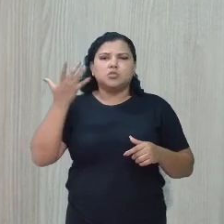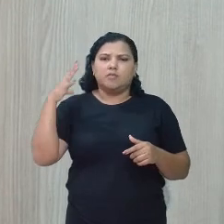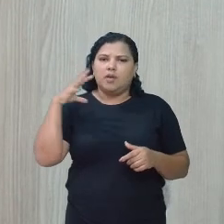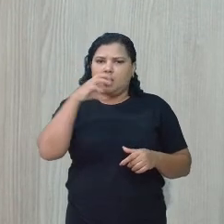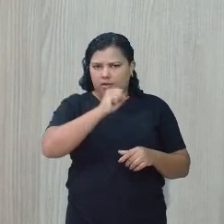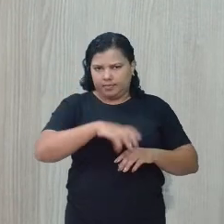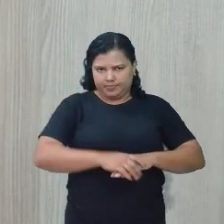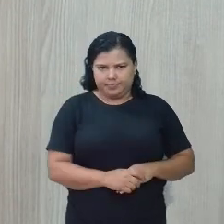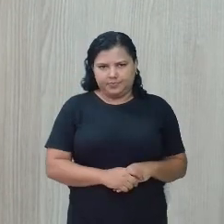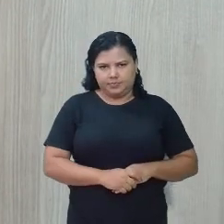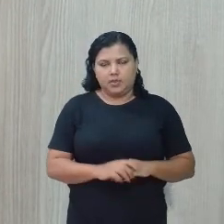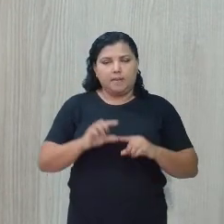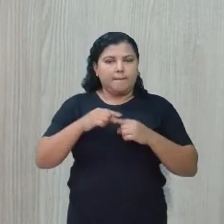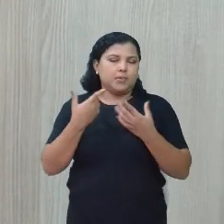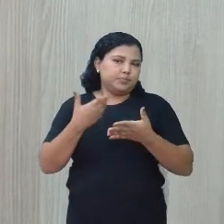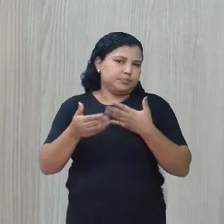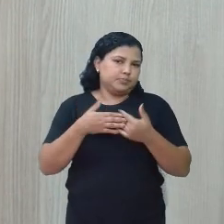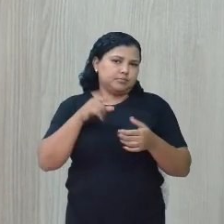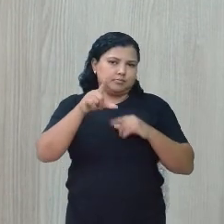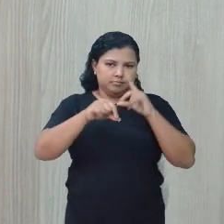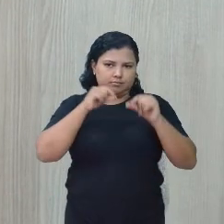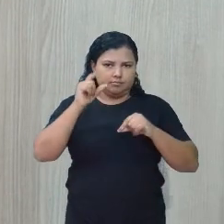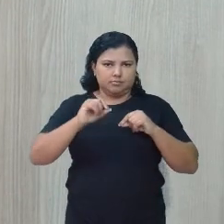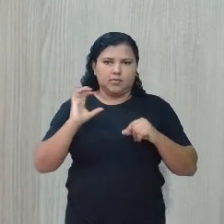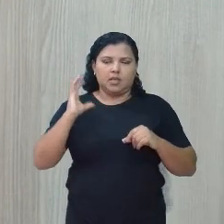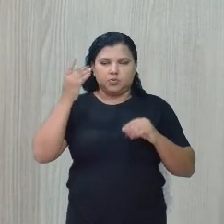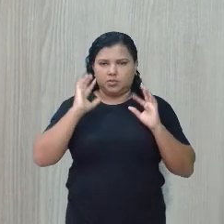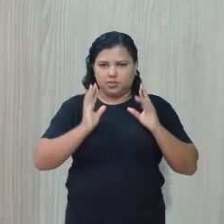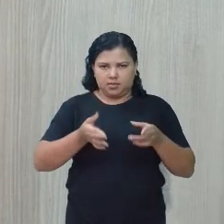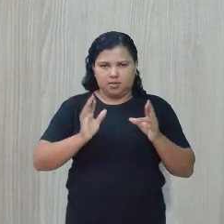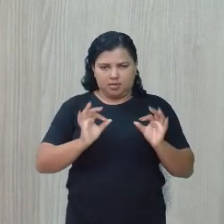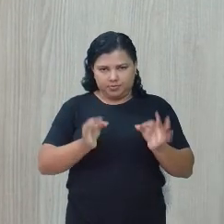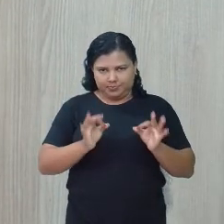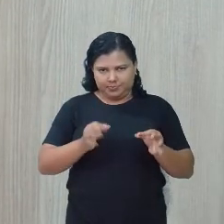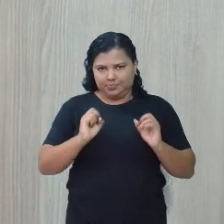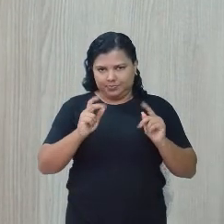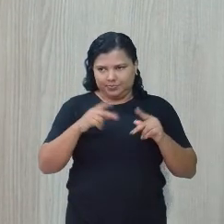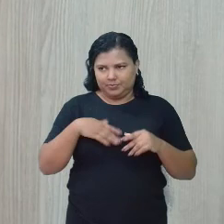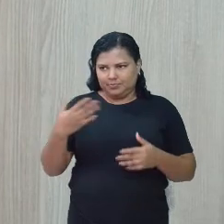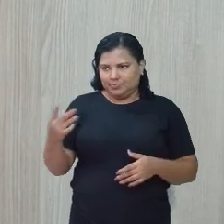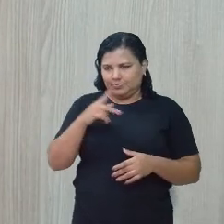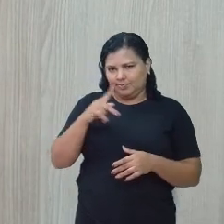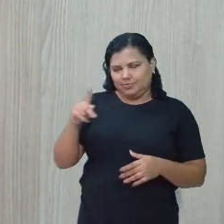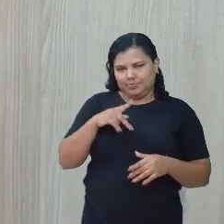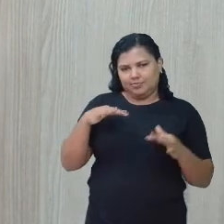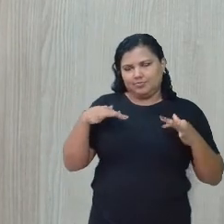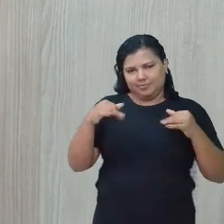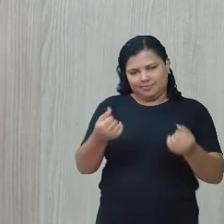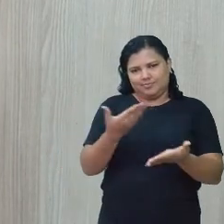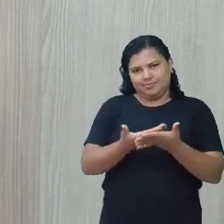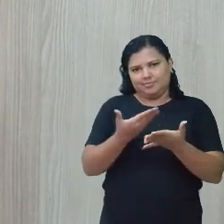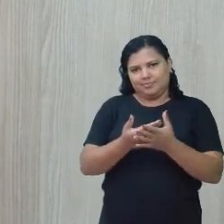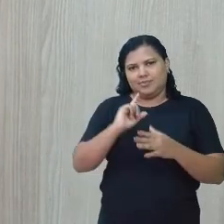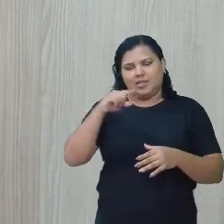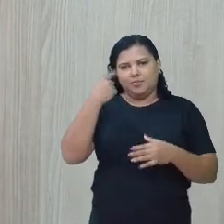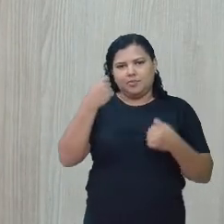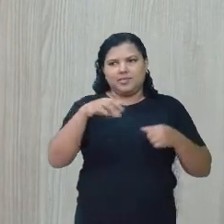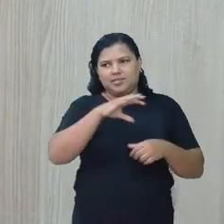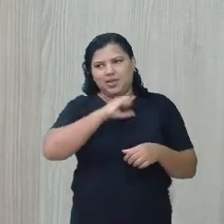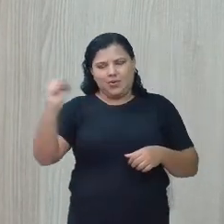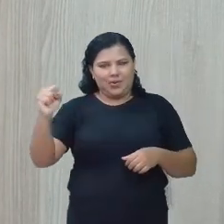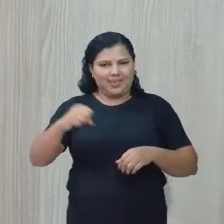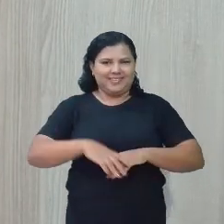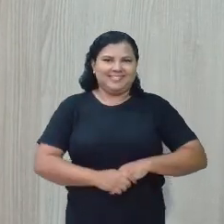rápida, tá bom? Mas independente do que você escolher, a resposta vai dar a mesma, beleza? Vai lá, professor, para a gente encerrar a aula, daqui a pouco a gente tem que sair correndo